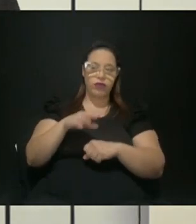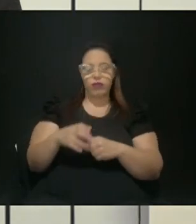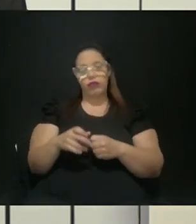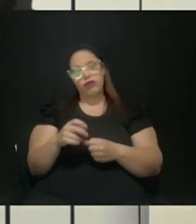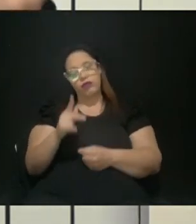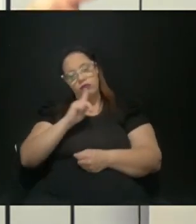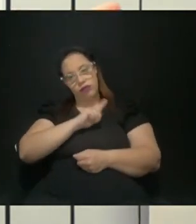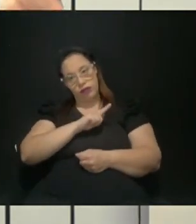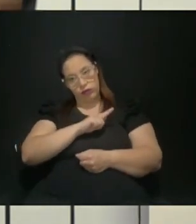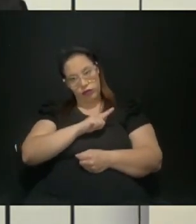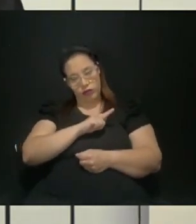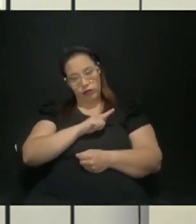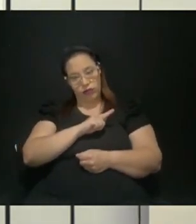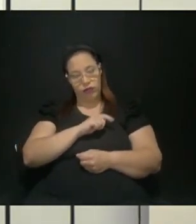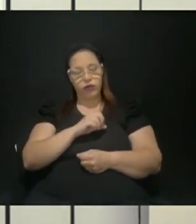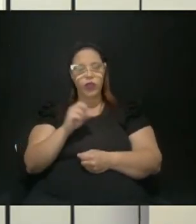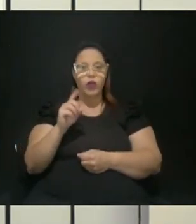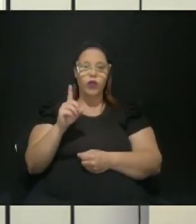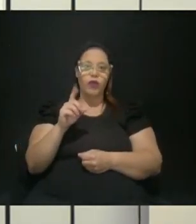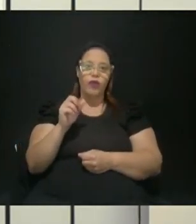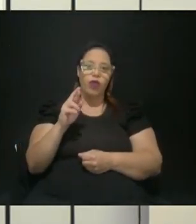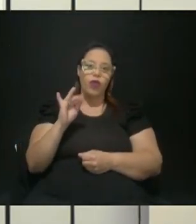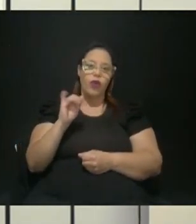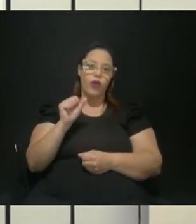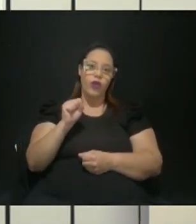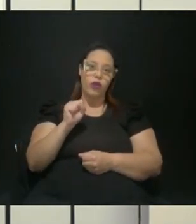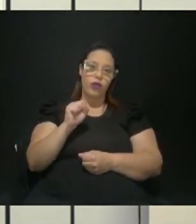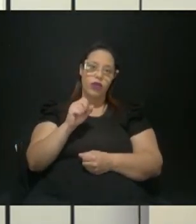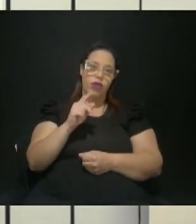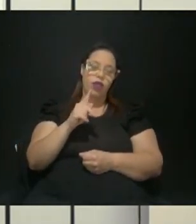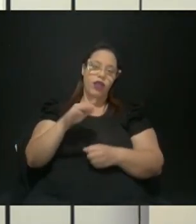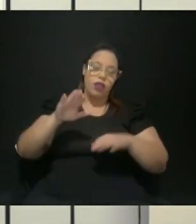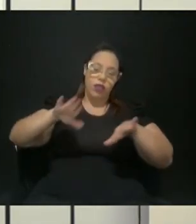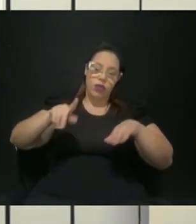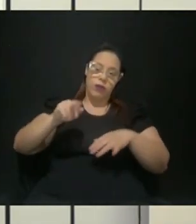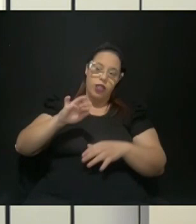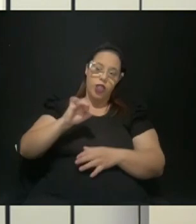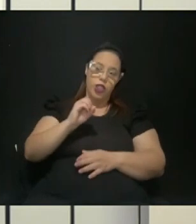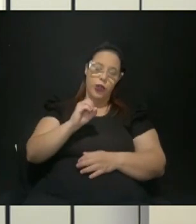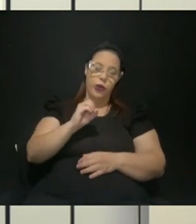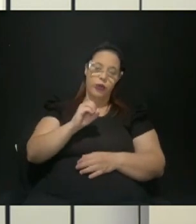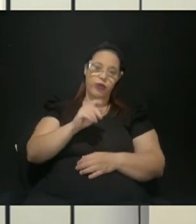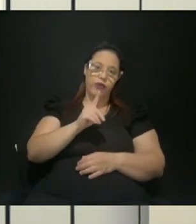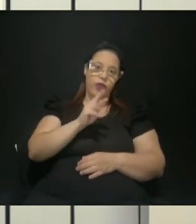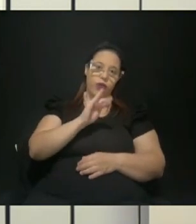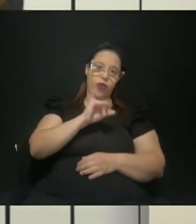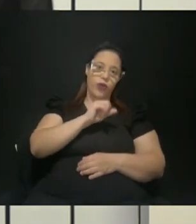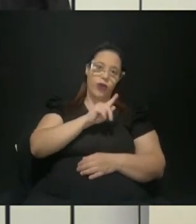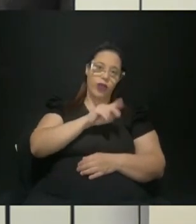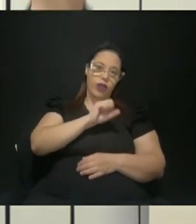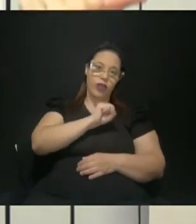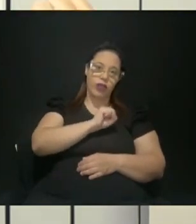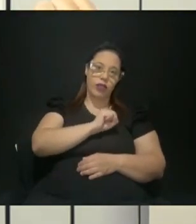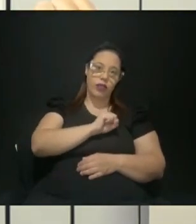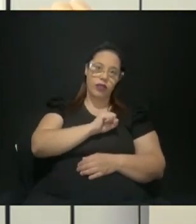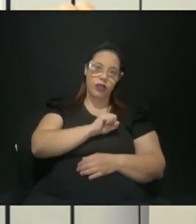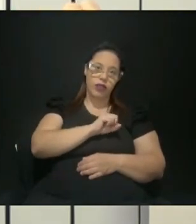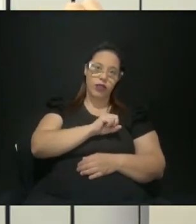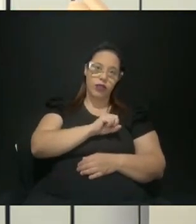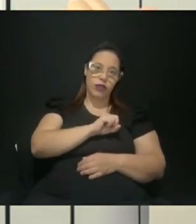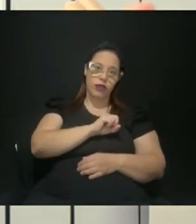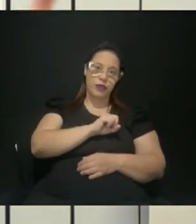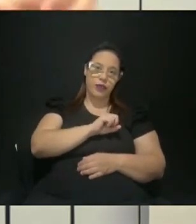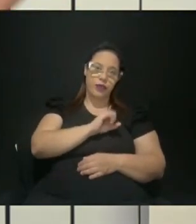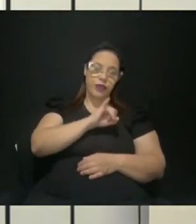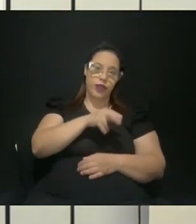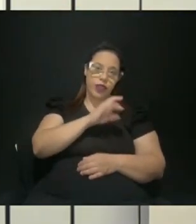tem o Douglas Borges no gol, o Pacheco na lateral direita, Douglas Bacelar e Matheus Salustiano a dupla de zaga e o Jefferson na